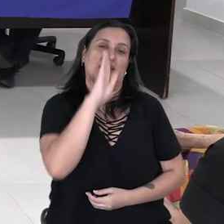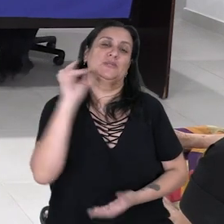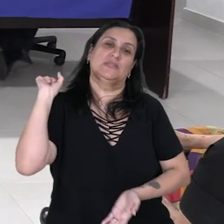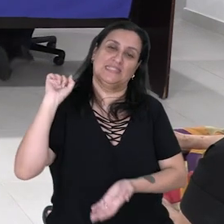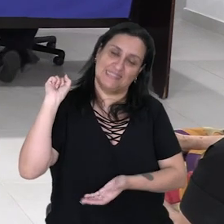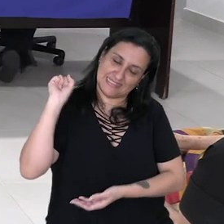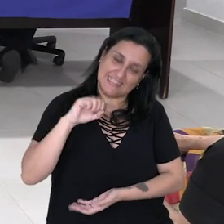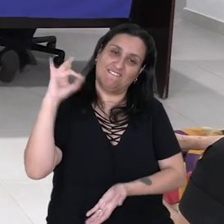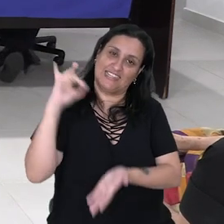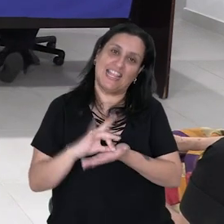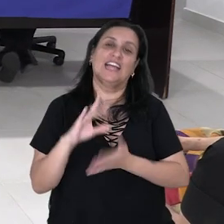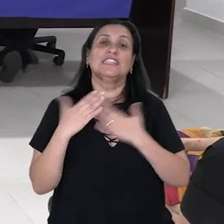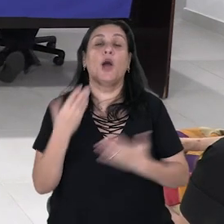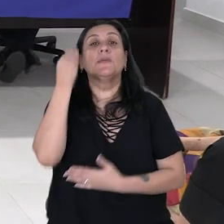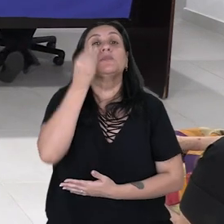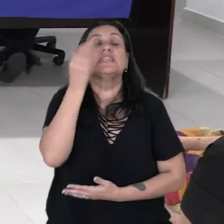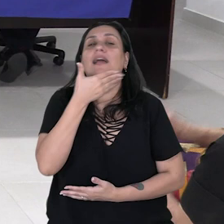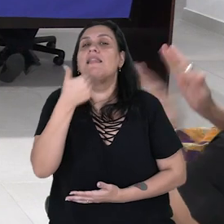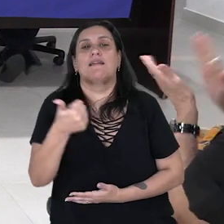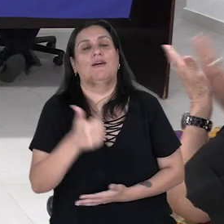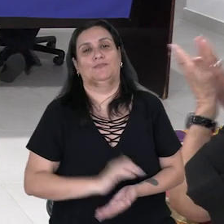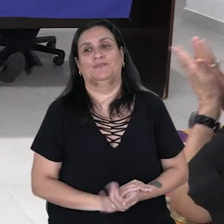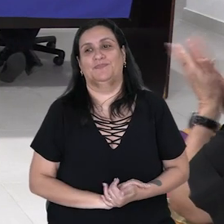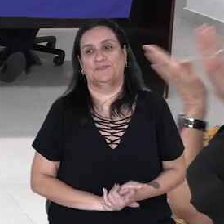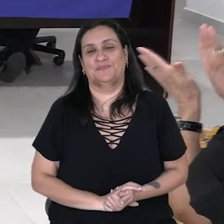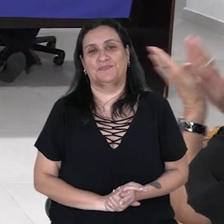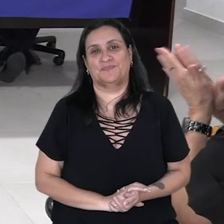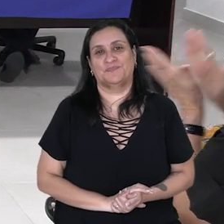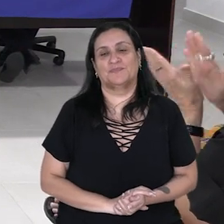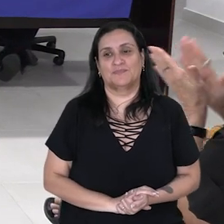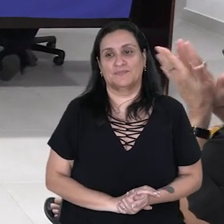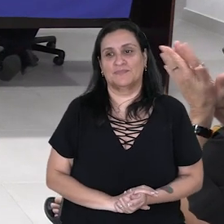Brasil, entendeu? Então, foi uma experiência bem bacana.